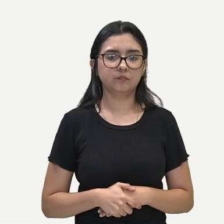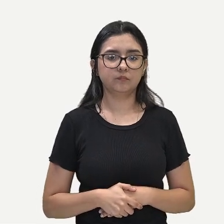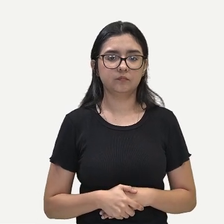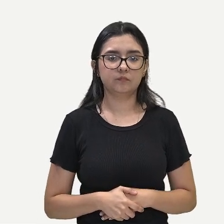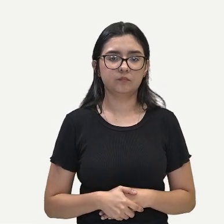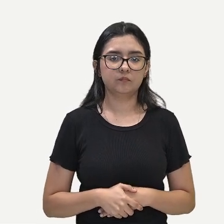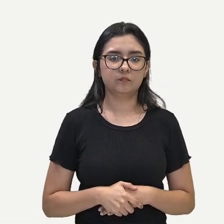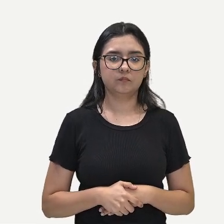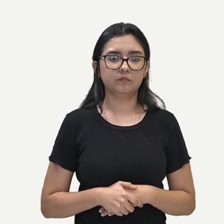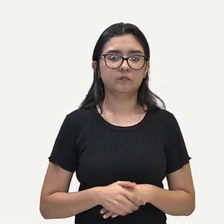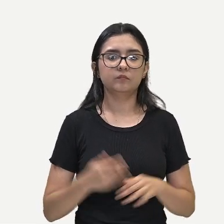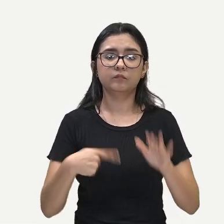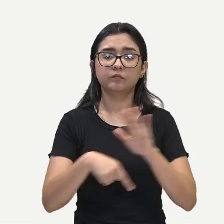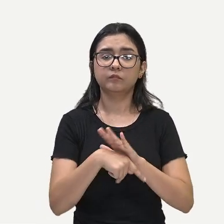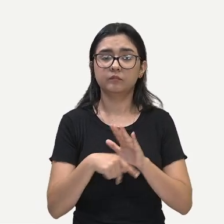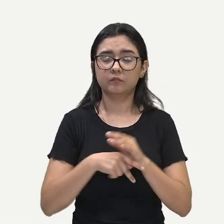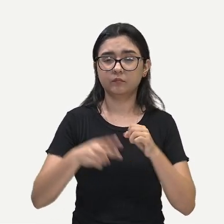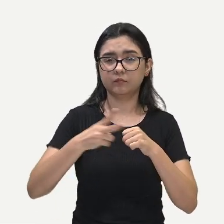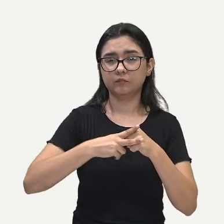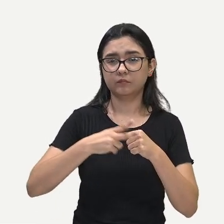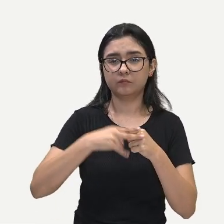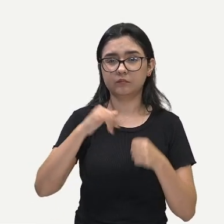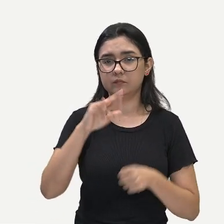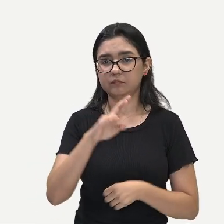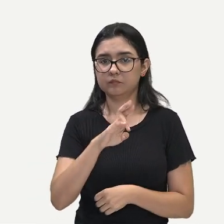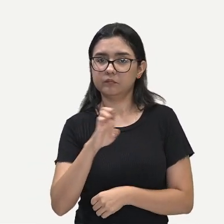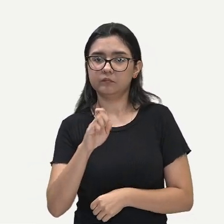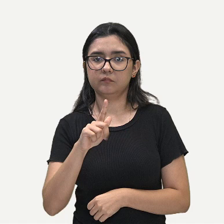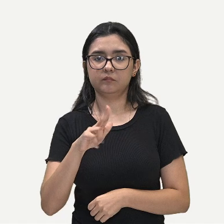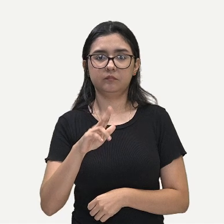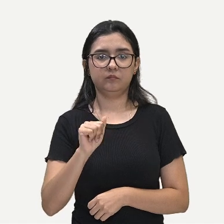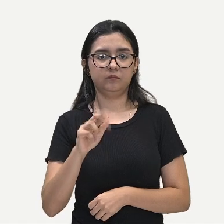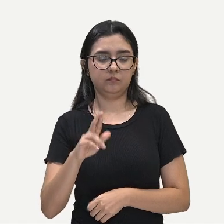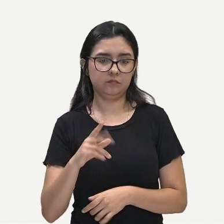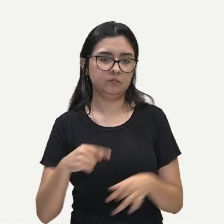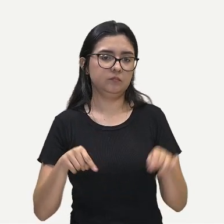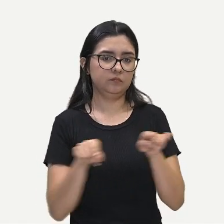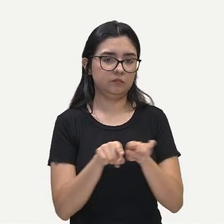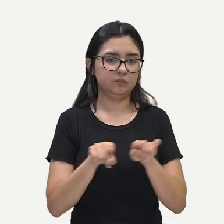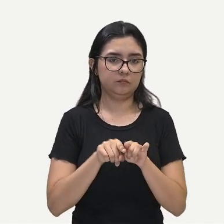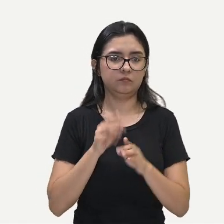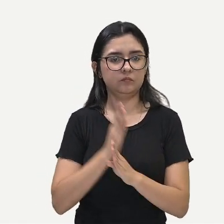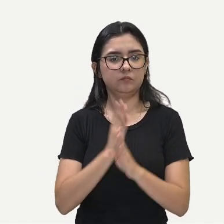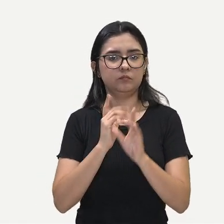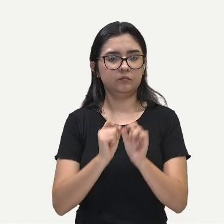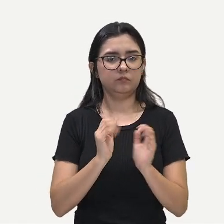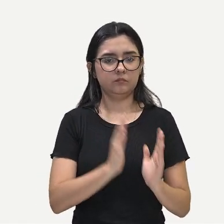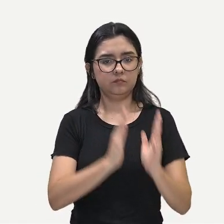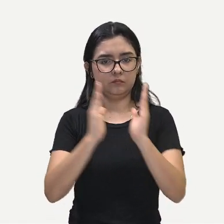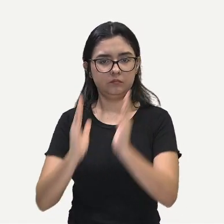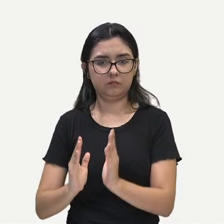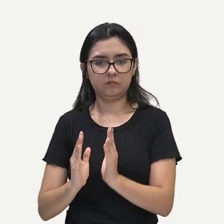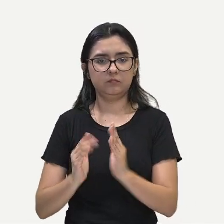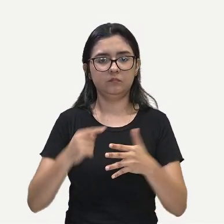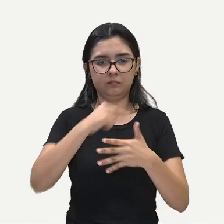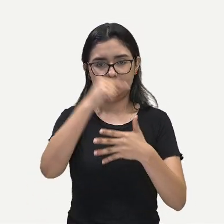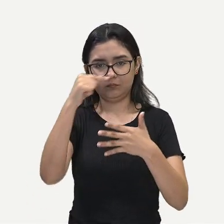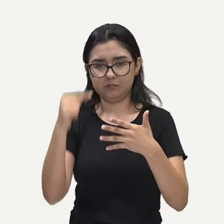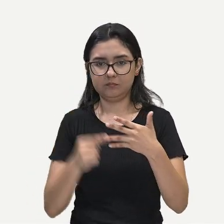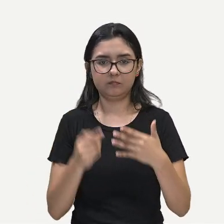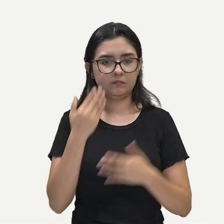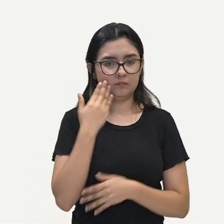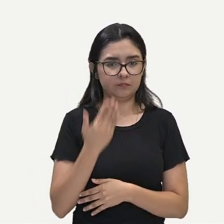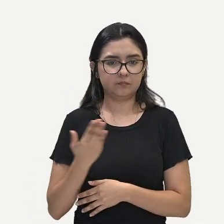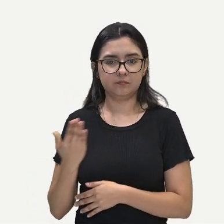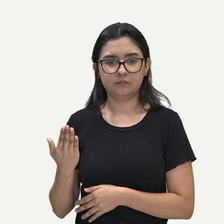eram, os verbos irregulares que a gente vai encontrar, ficando deci, dire, dijiste,